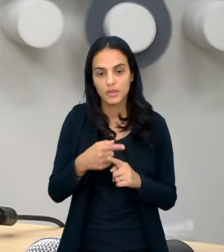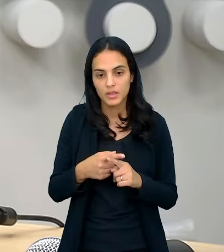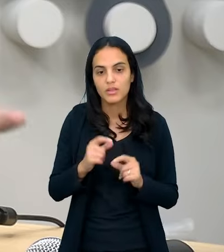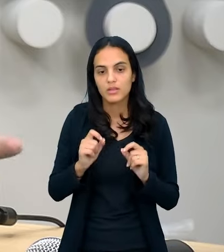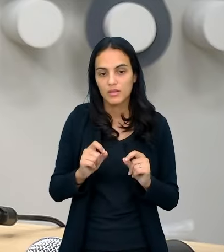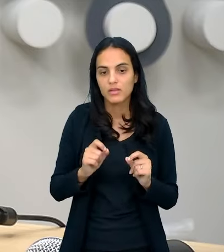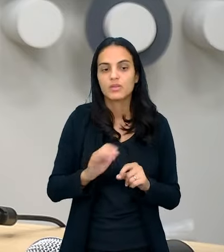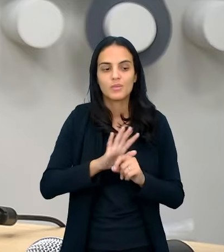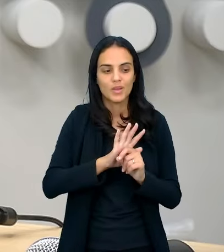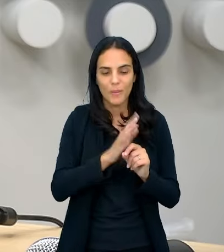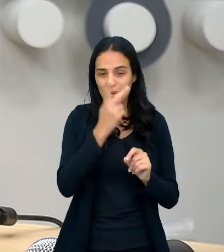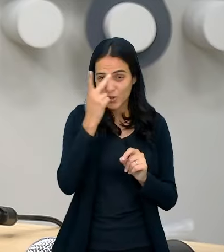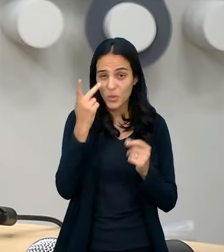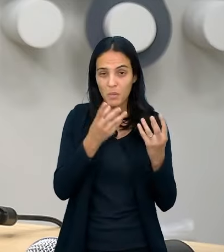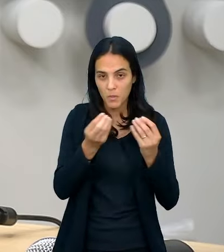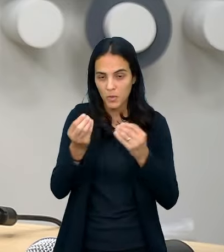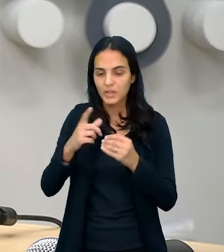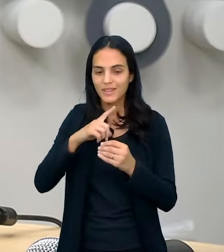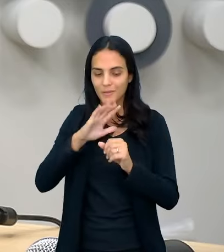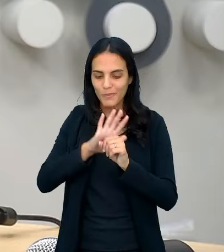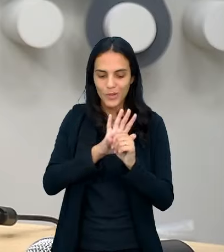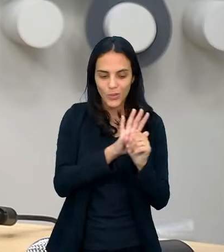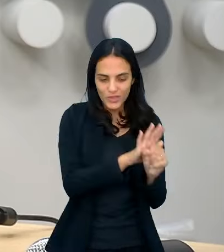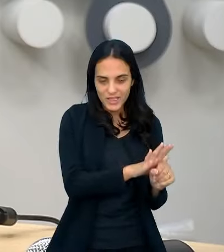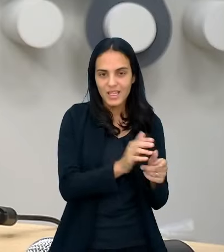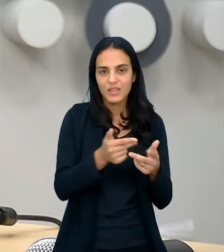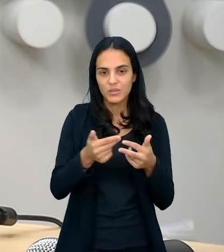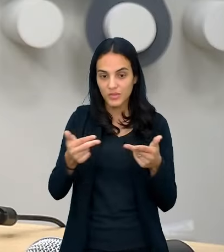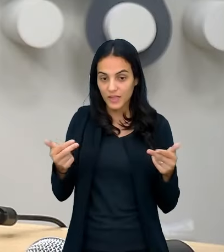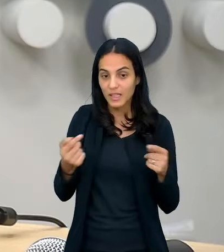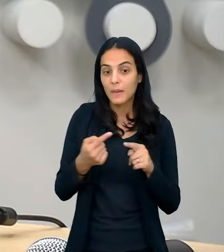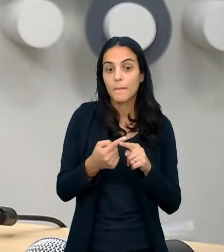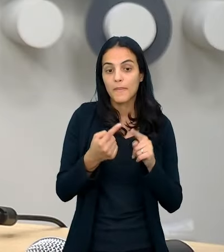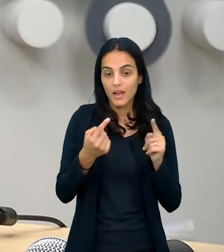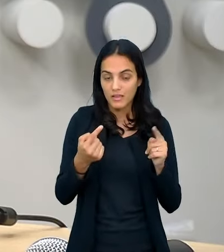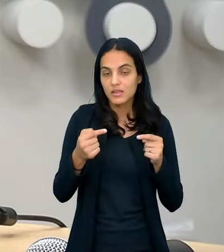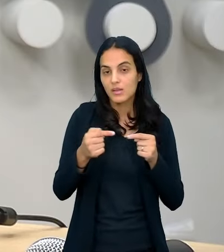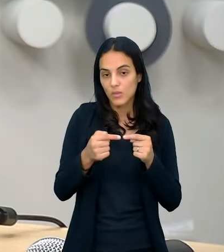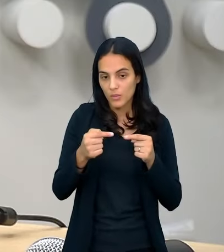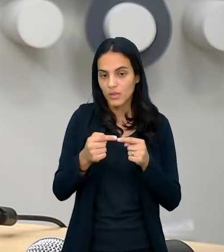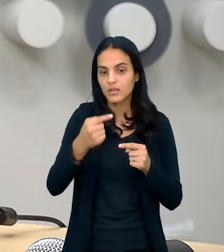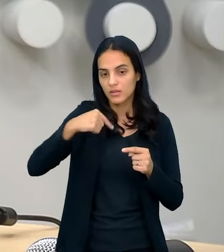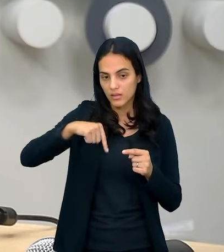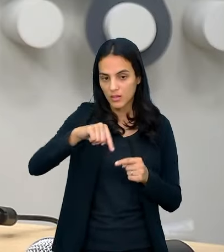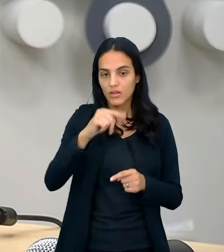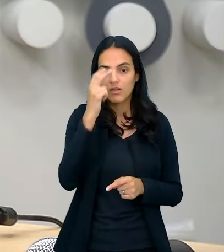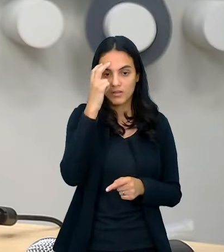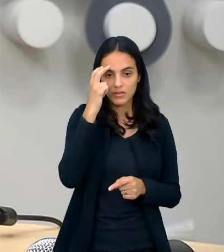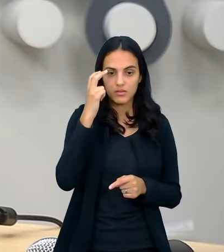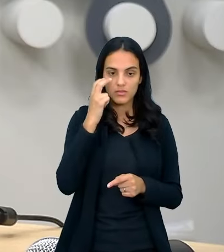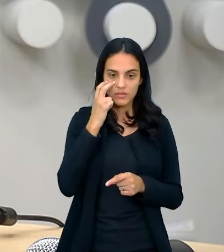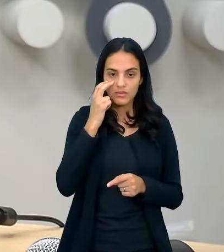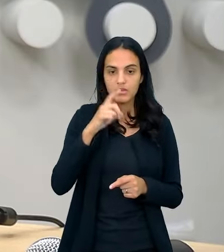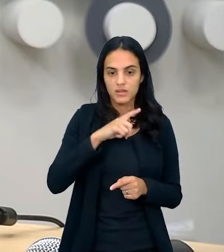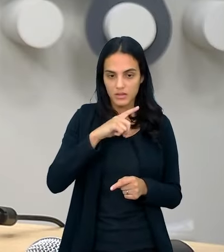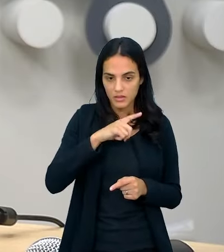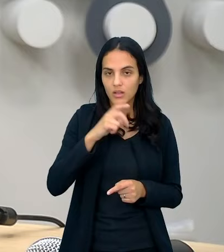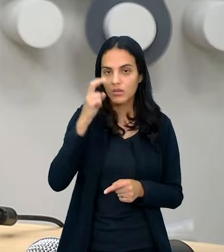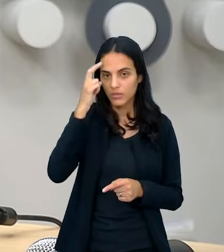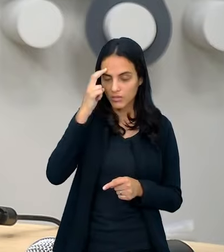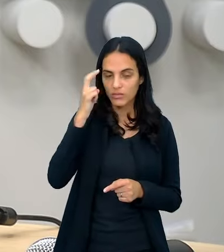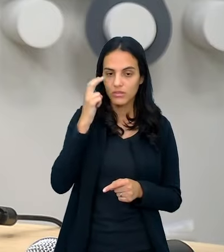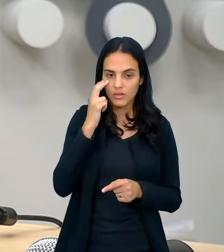de preconceitos, né? Que estão dispostos aí, mas que fazem parte da nossa cultura e são patrimônios, né? A